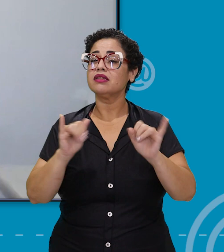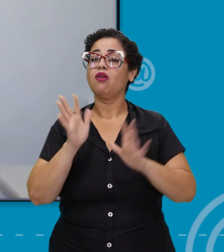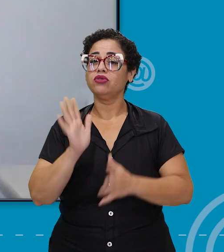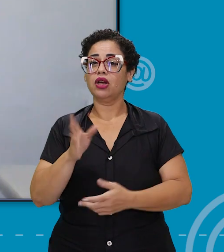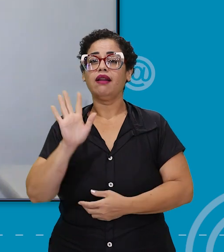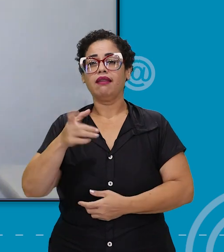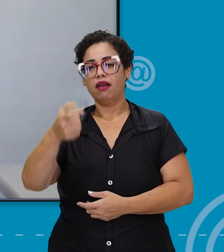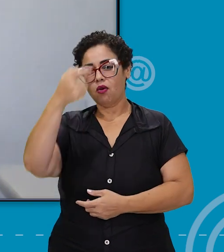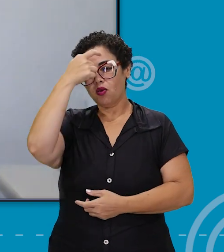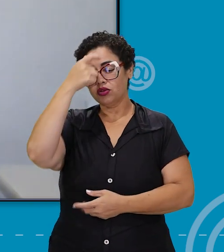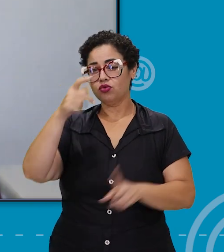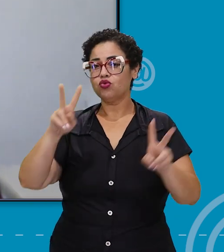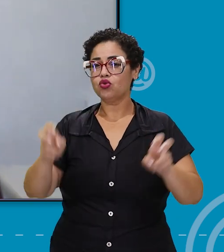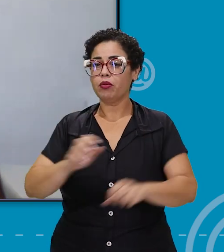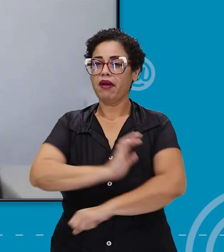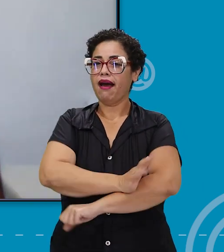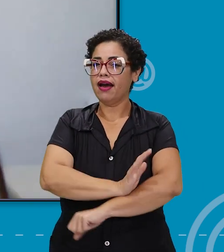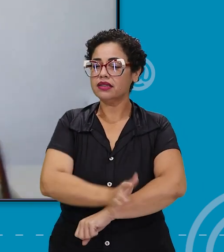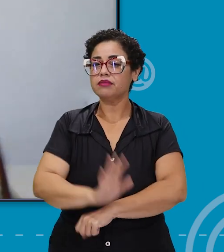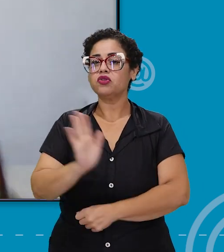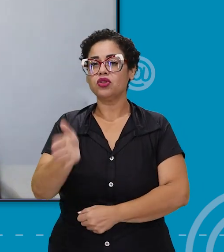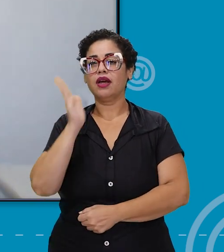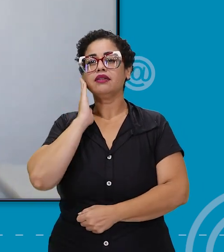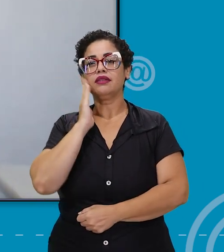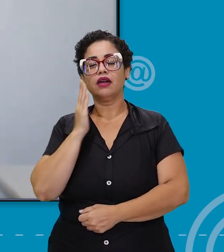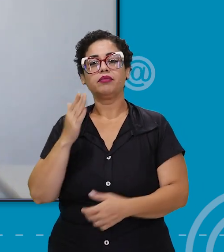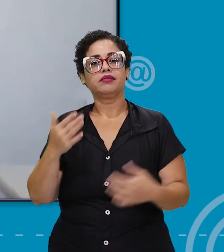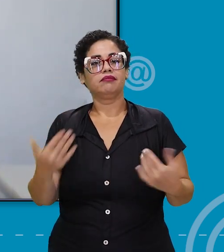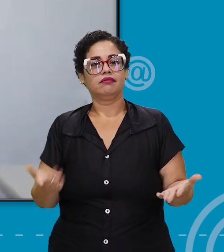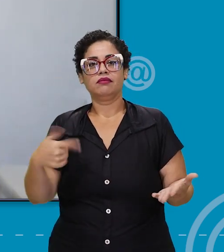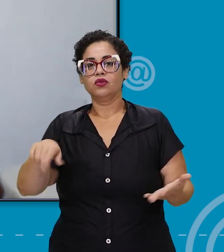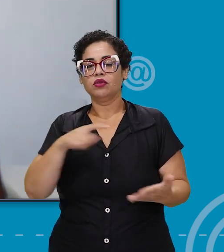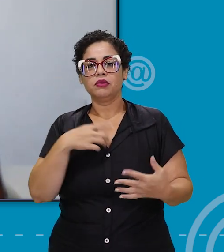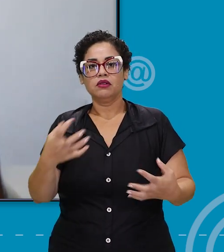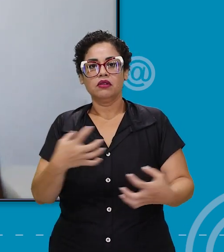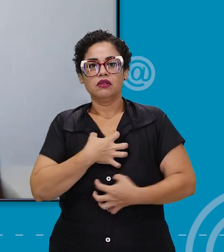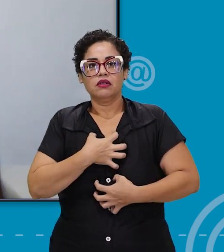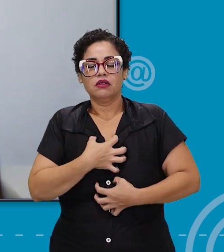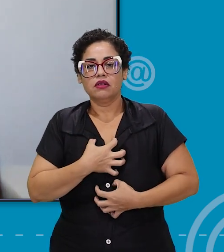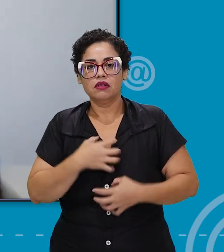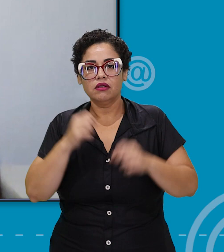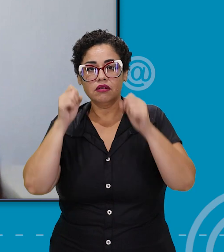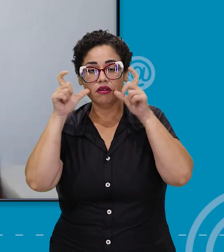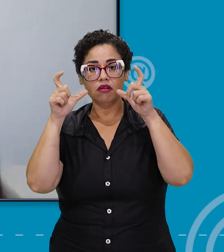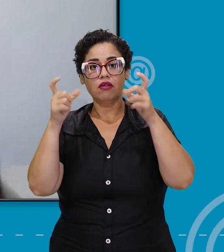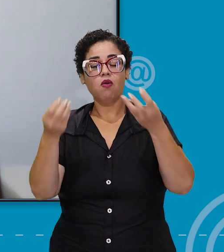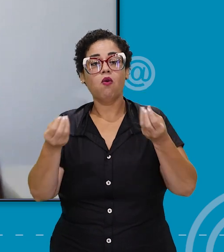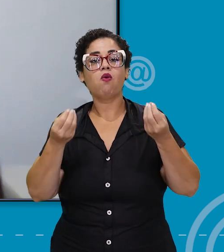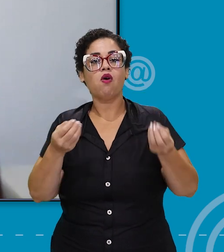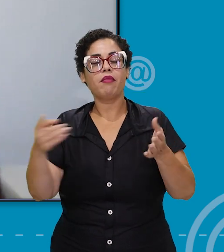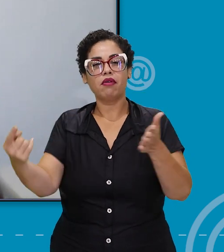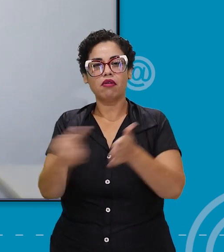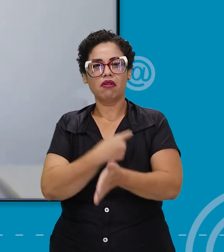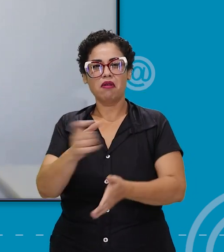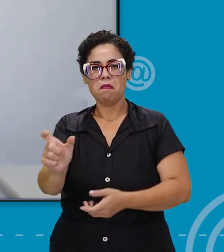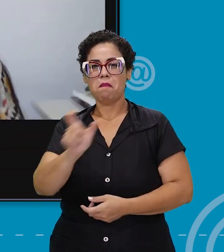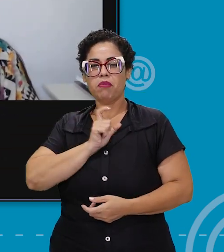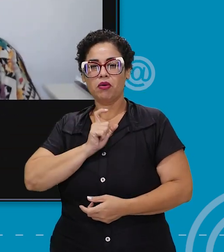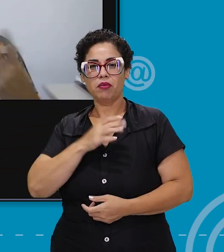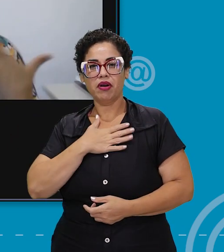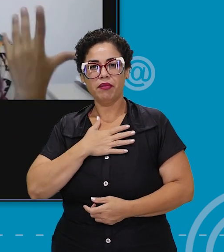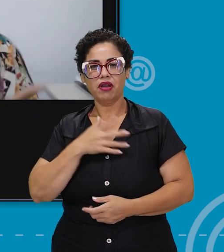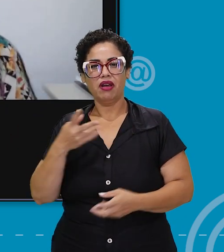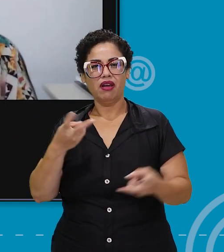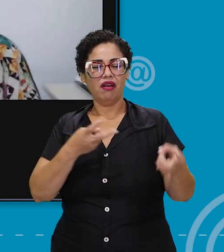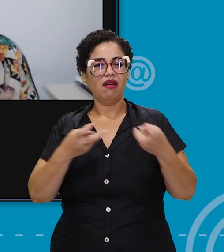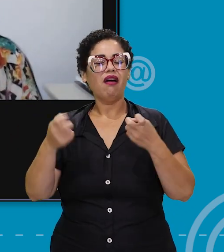são pessoas que estão conscientes, assim, sobre a questão do racismo. E a gente ficou tão chocada, eu fiquei tão chocada com isso, porque isso é